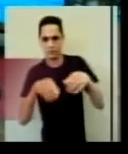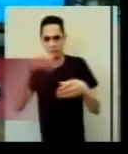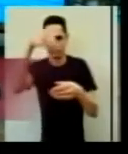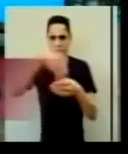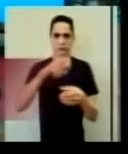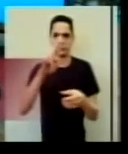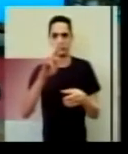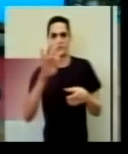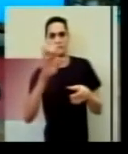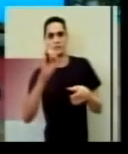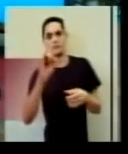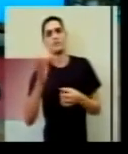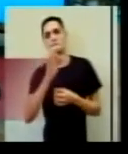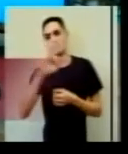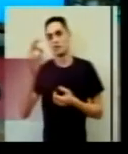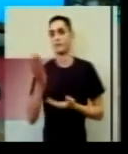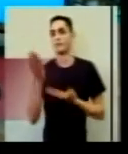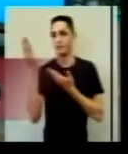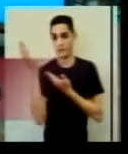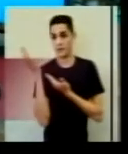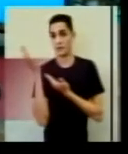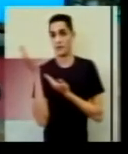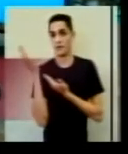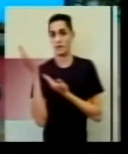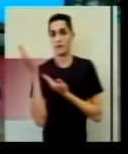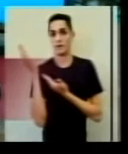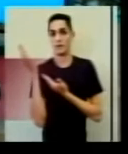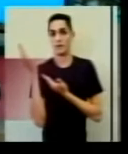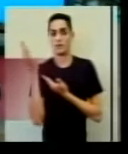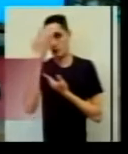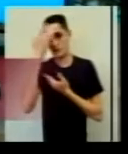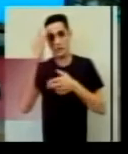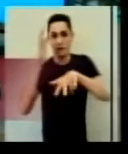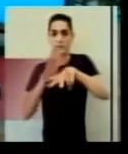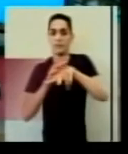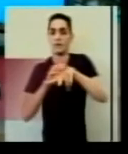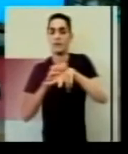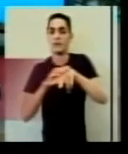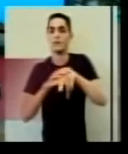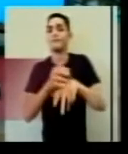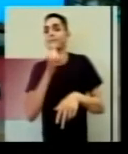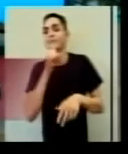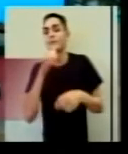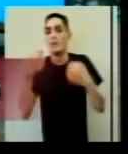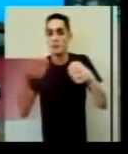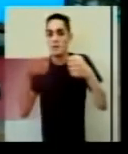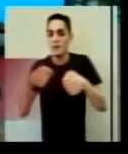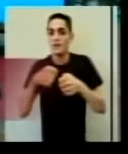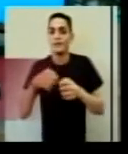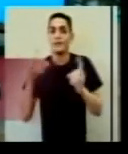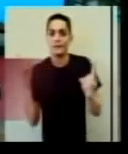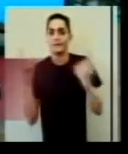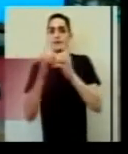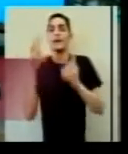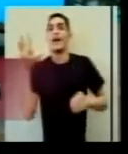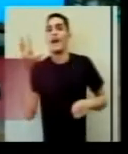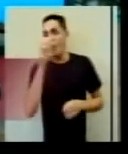ou são orientadas por pessoas que trabalham em UTI. Próximo, por favor.